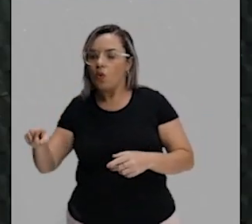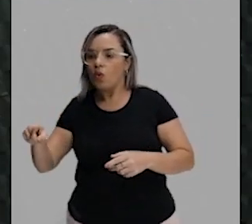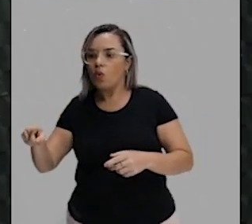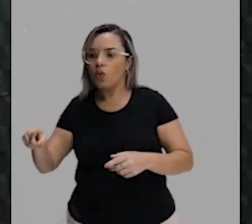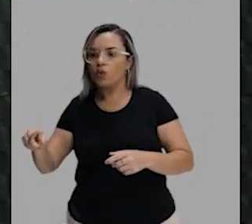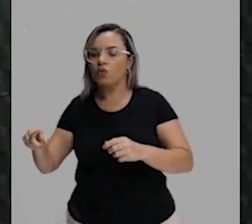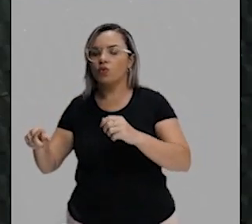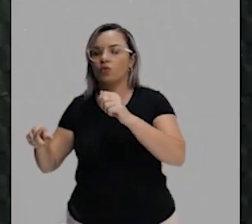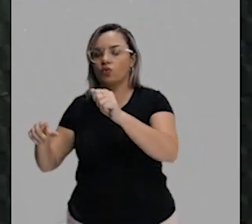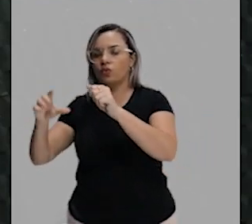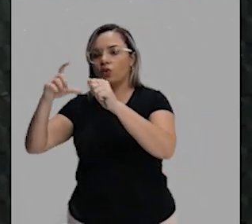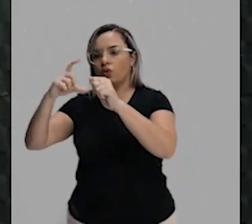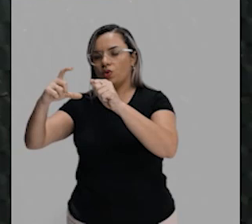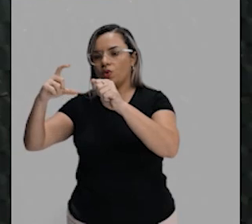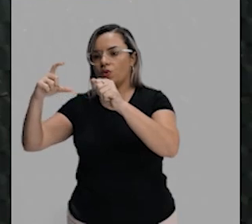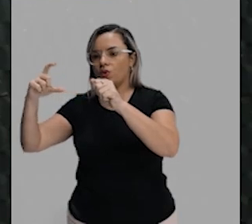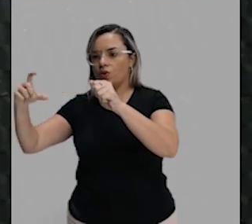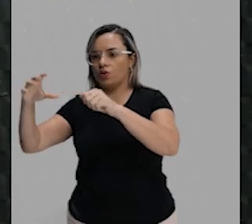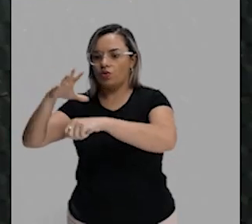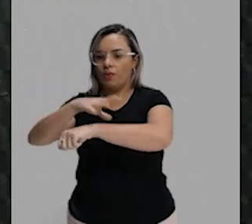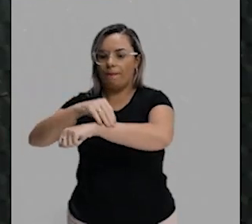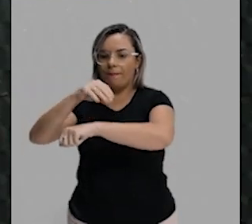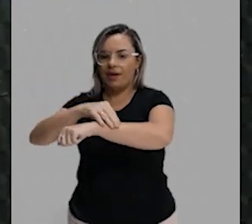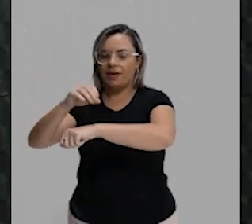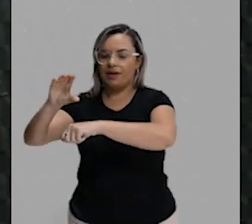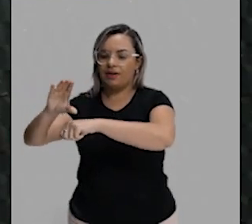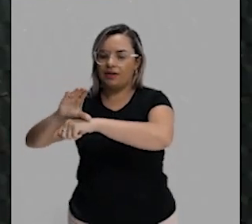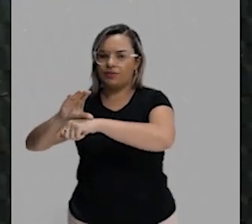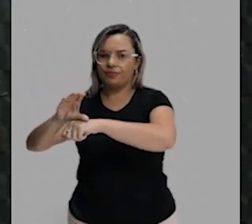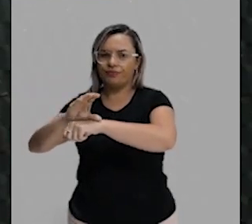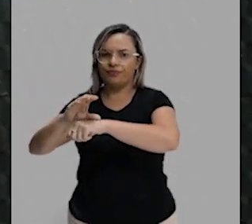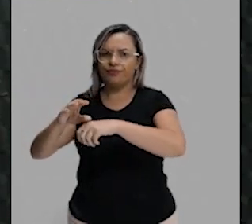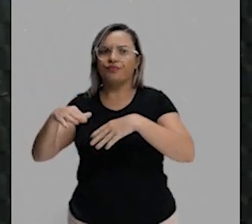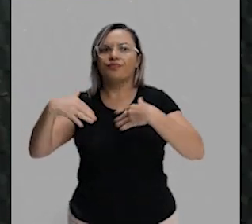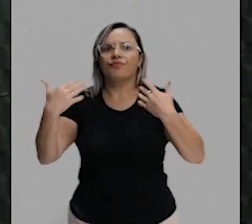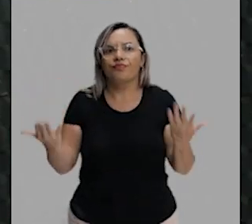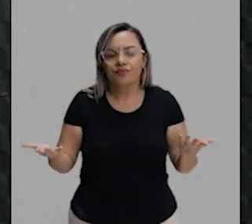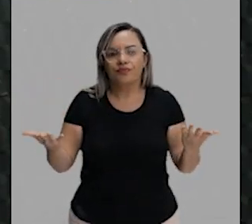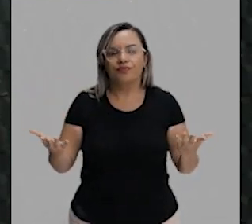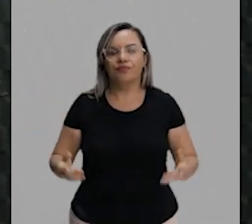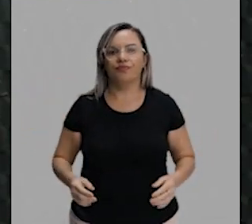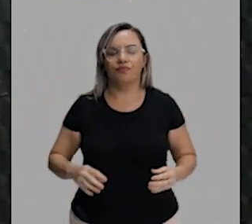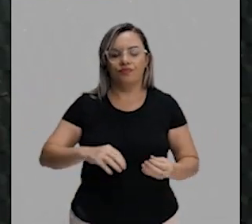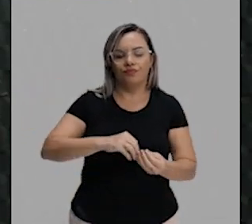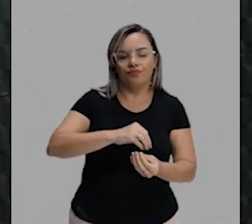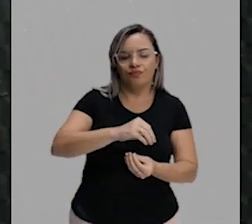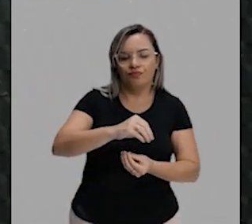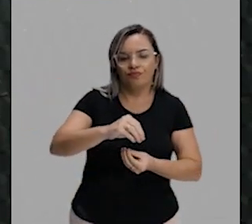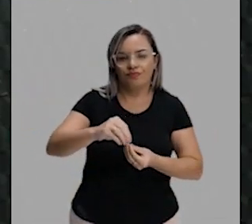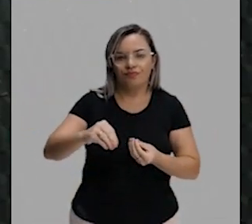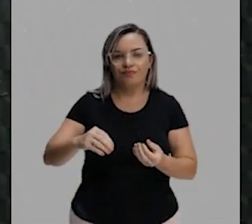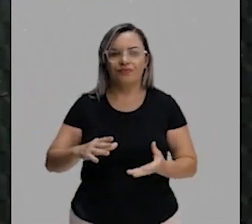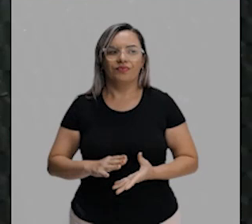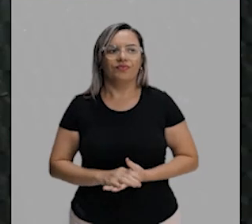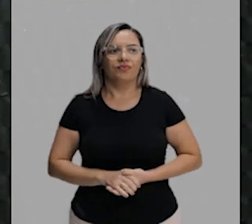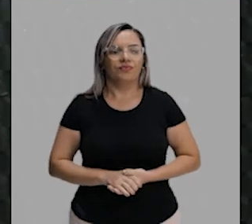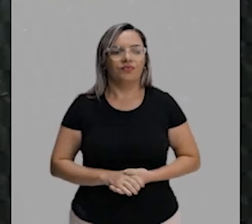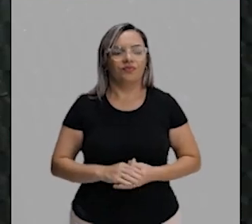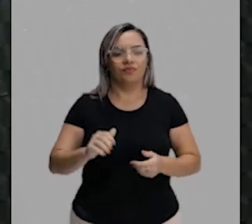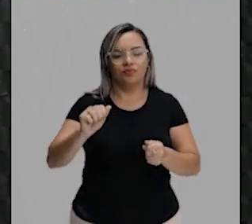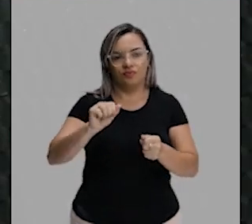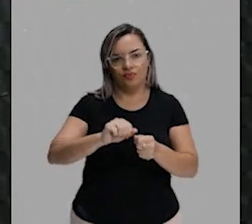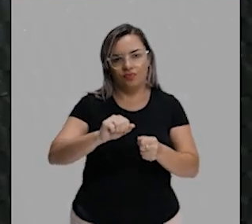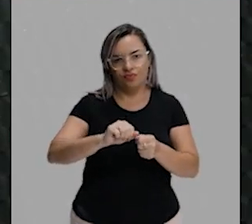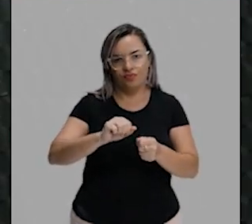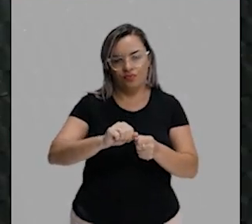Qual vai ser o resultado desse cruzamento? Para a gente fazer esse cruzamento, a gente tem 2 maneiras. Ou a gente faz por meio